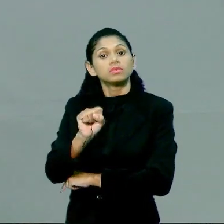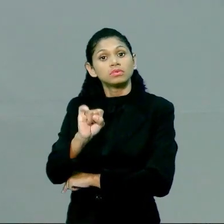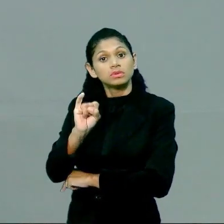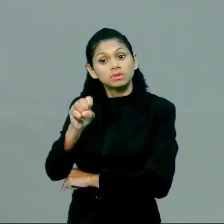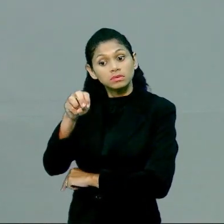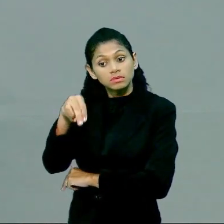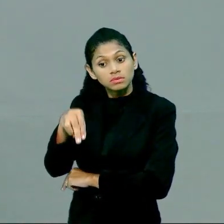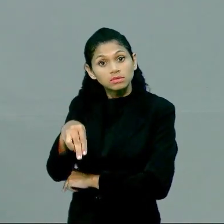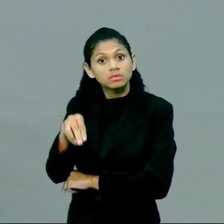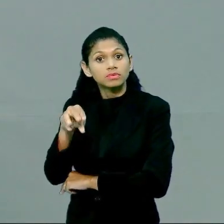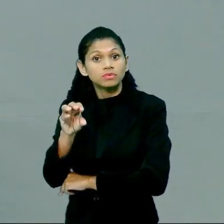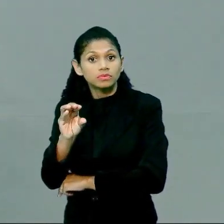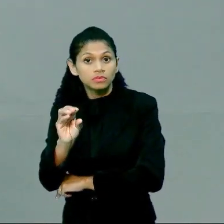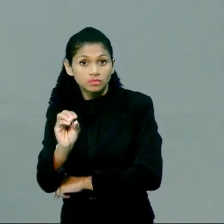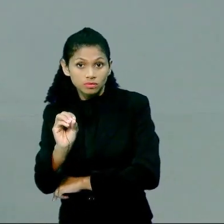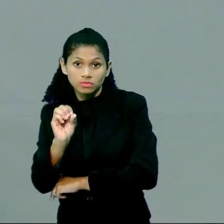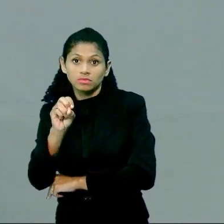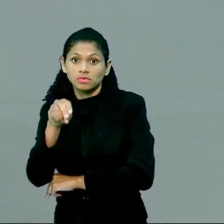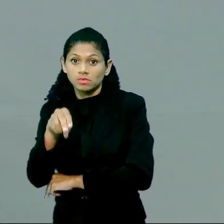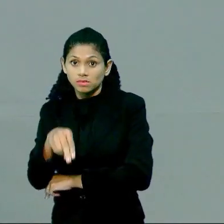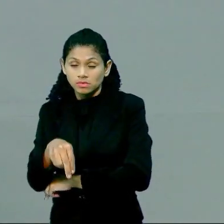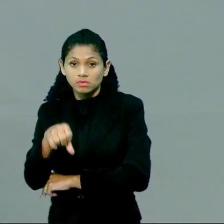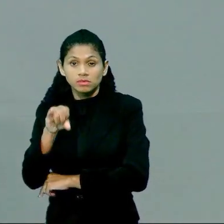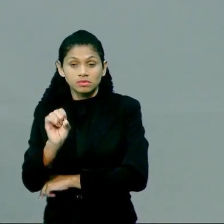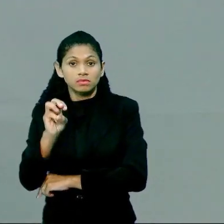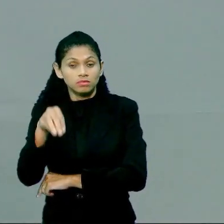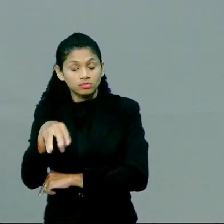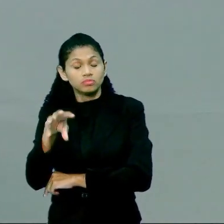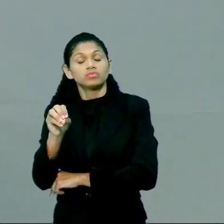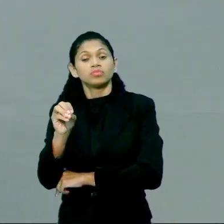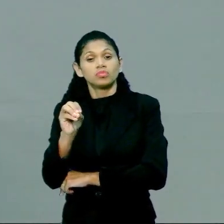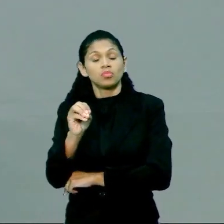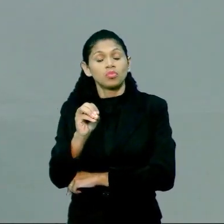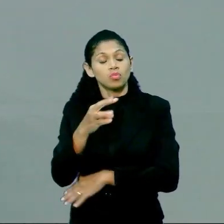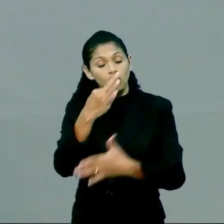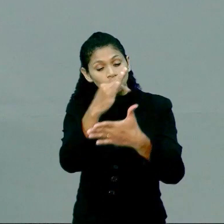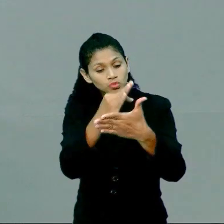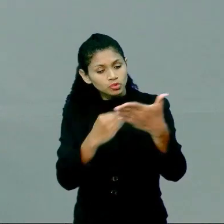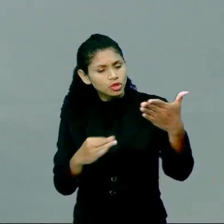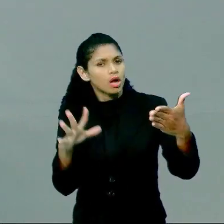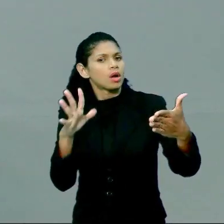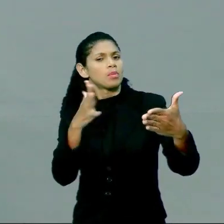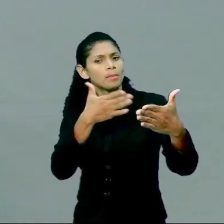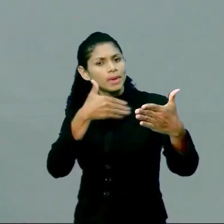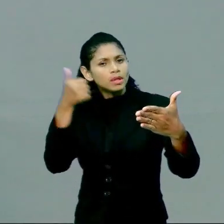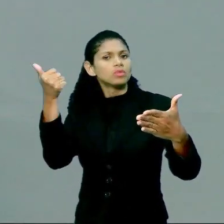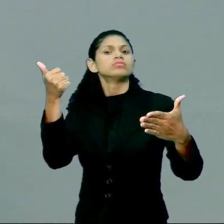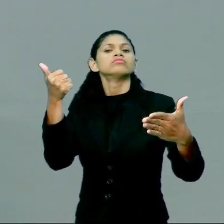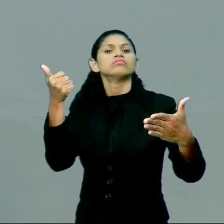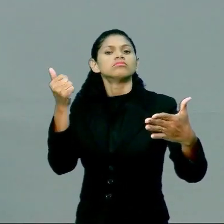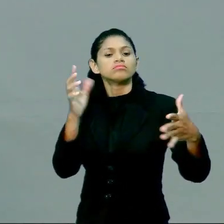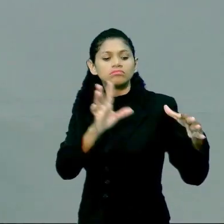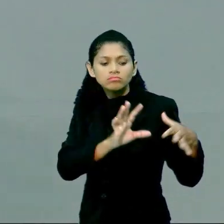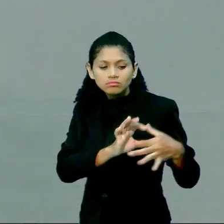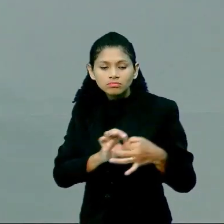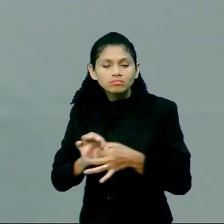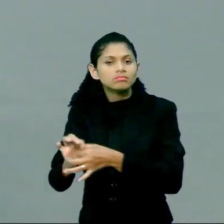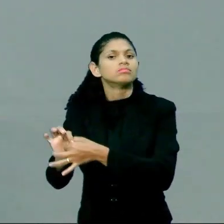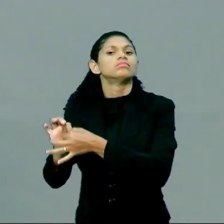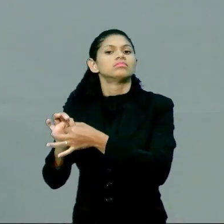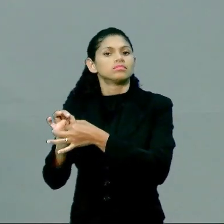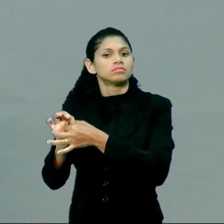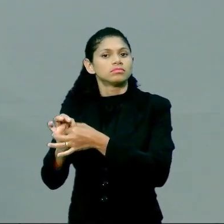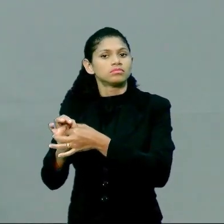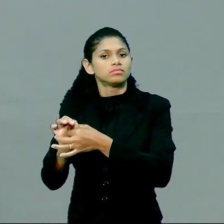a gente utiliza para deixar o texto, né? Com o melhor aspecto visual, mais coerente, né? Então, é